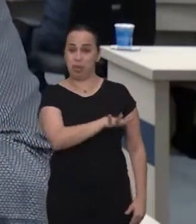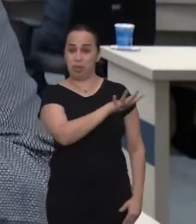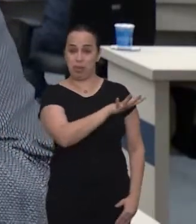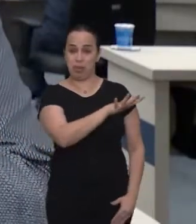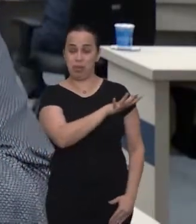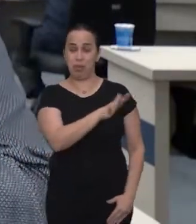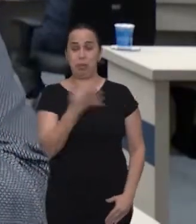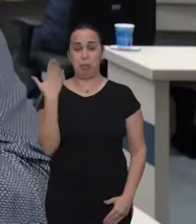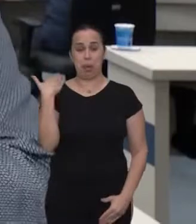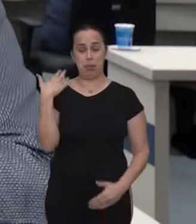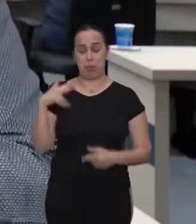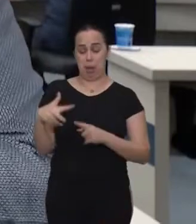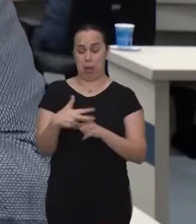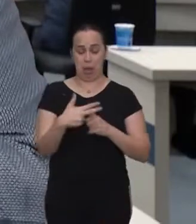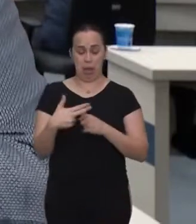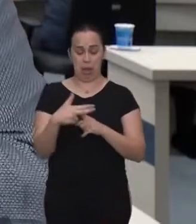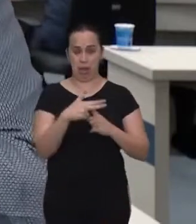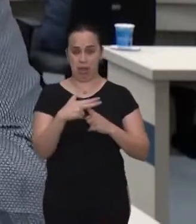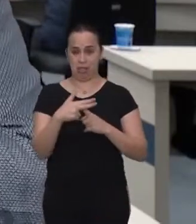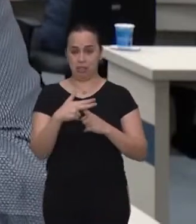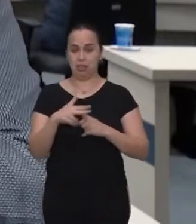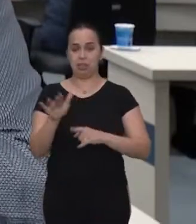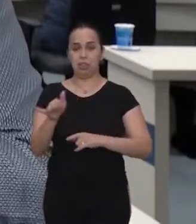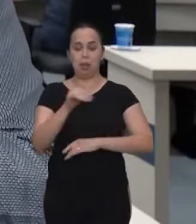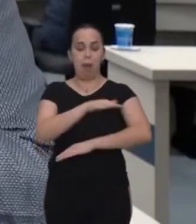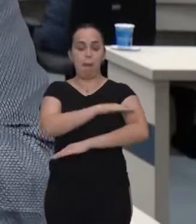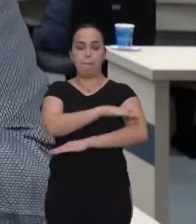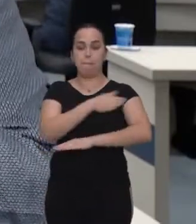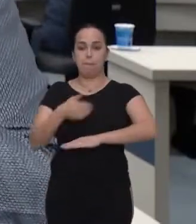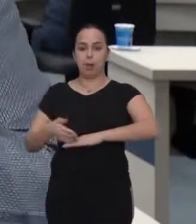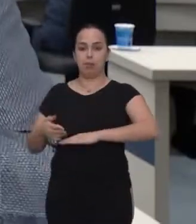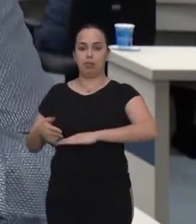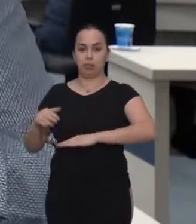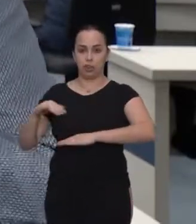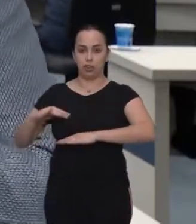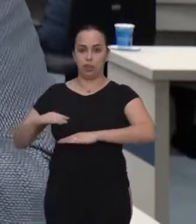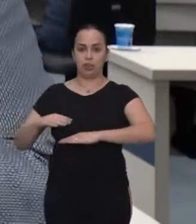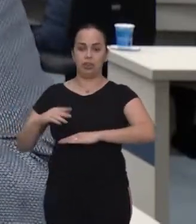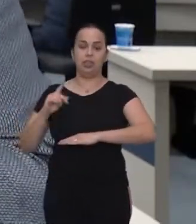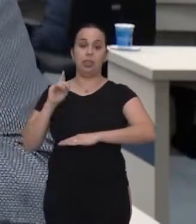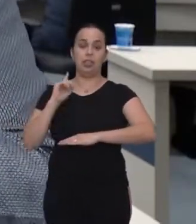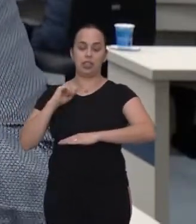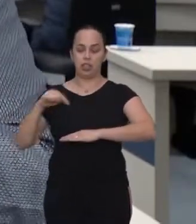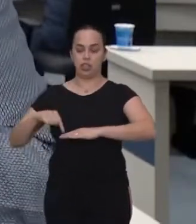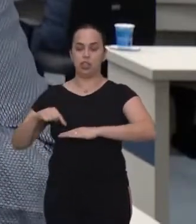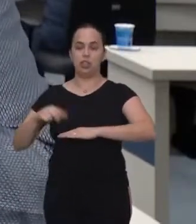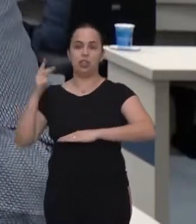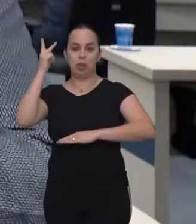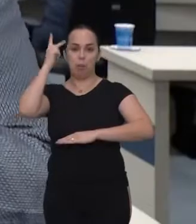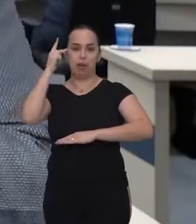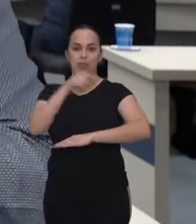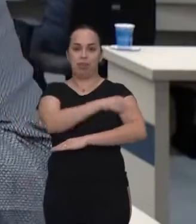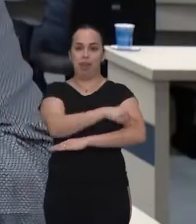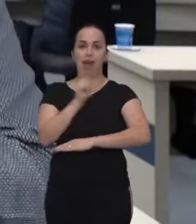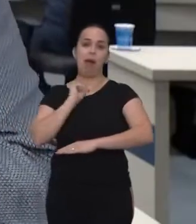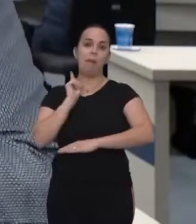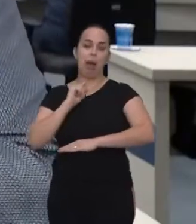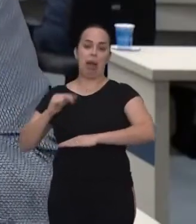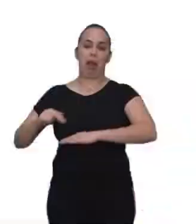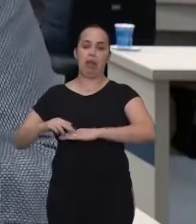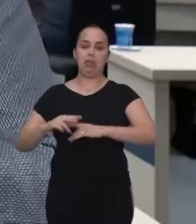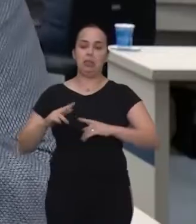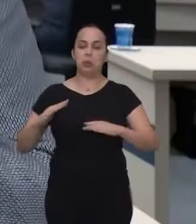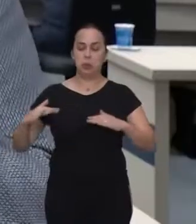trânsito quando houve uma manutenção não é uma obra na ponte do Alto da Ponte que a Ponte Minas Gerais houve um transtorno